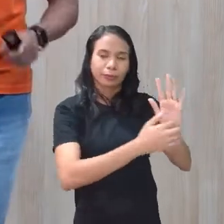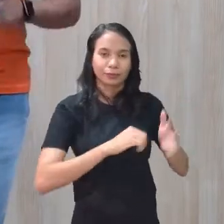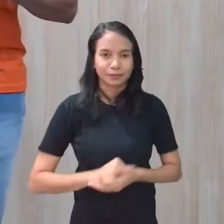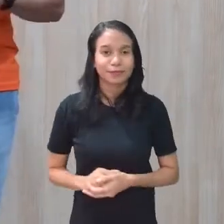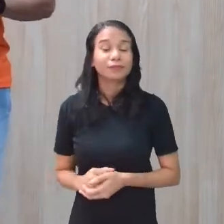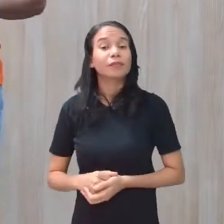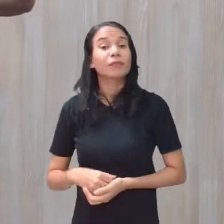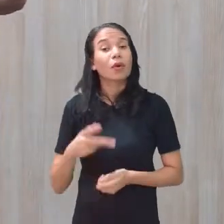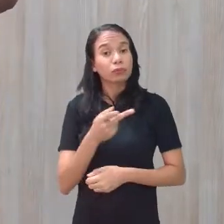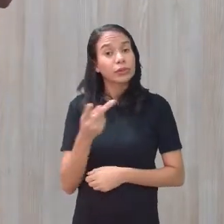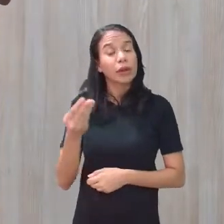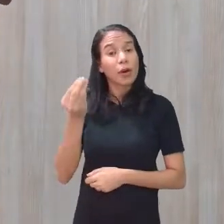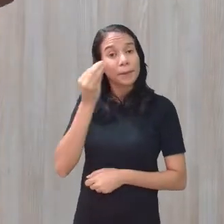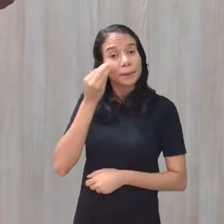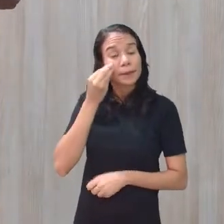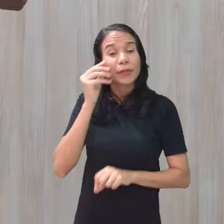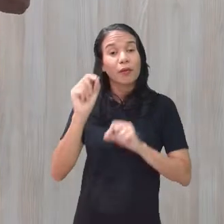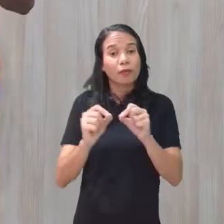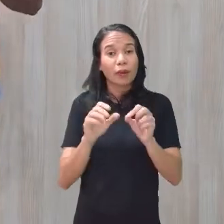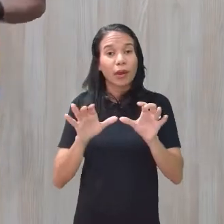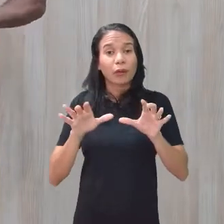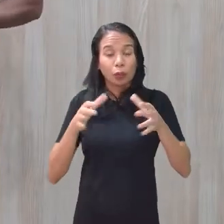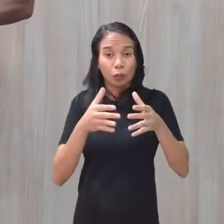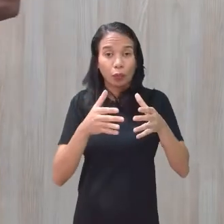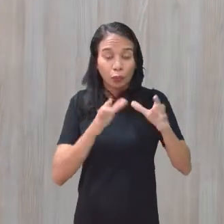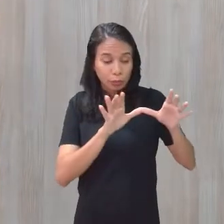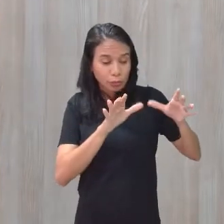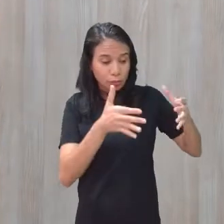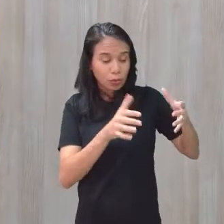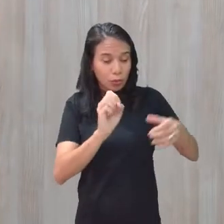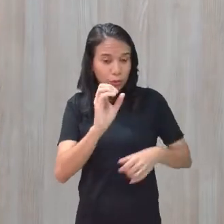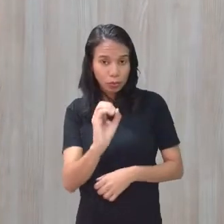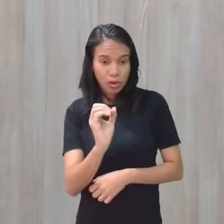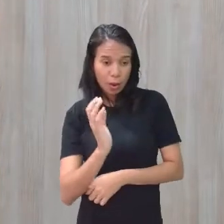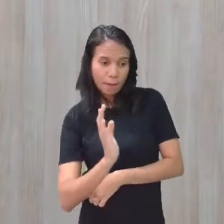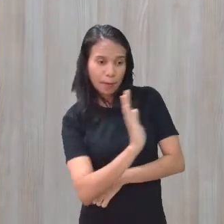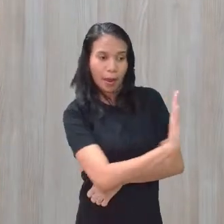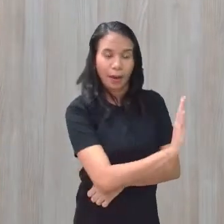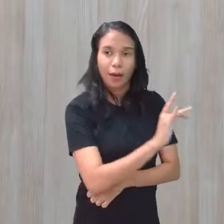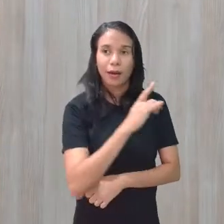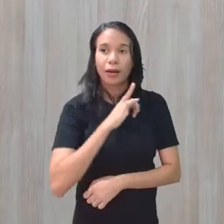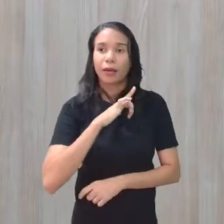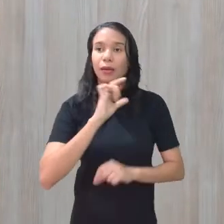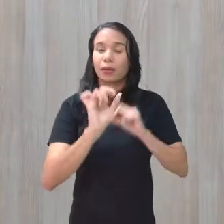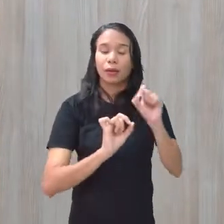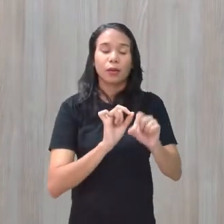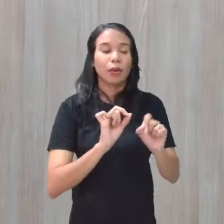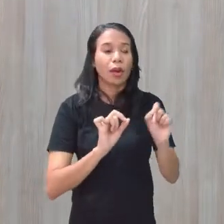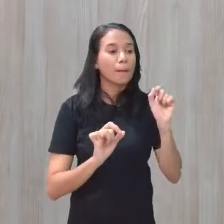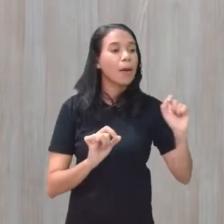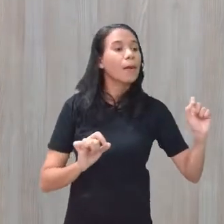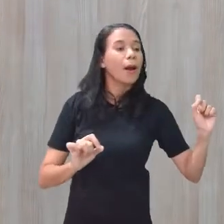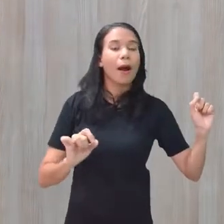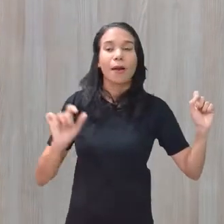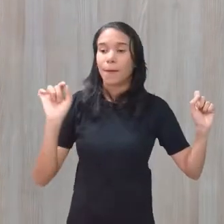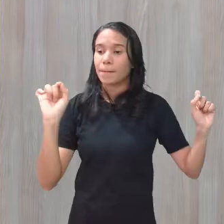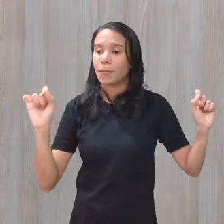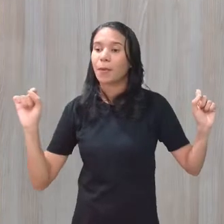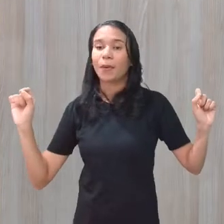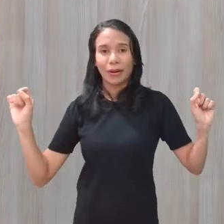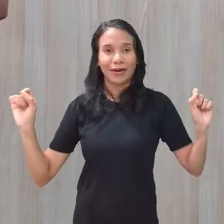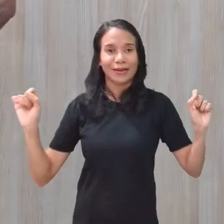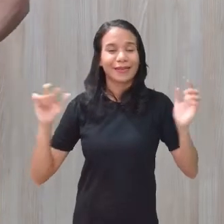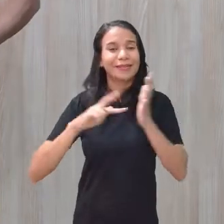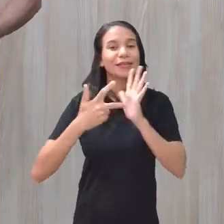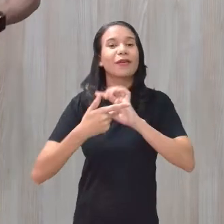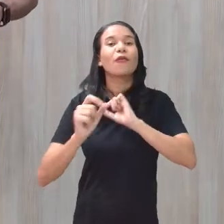diante. Pode notar agora que no conjunto dos números inteiros, a gente tem reticências no começo e reticências no